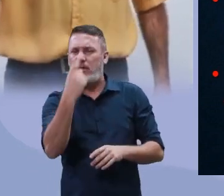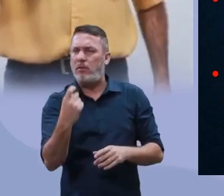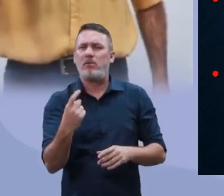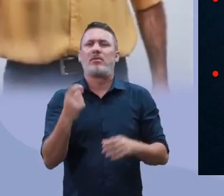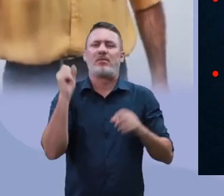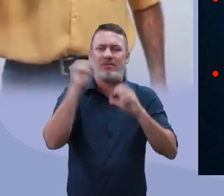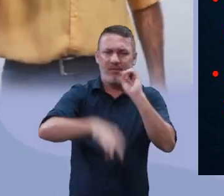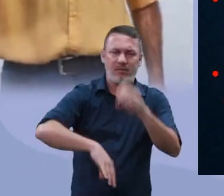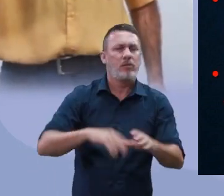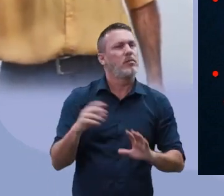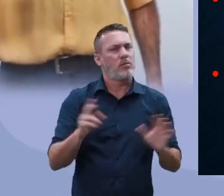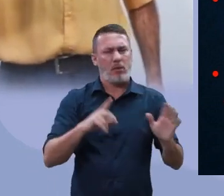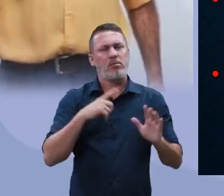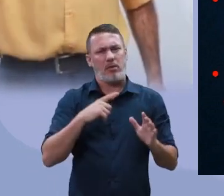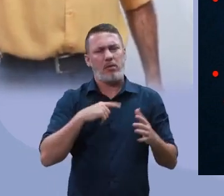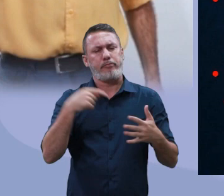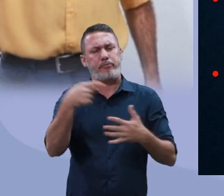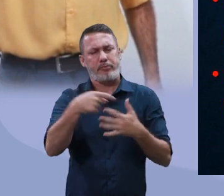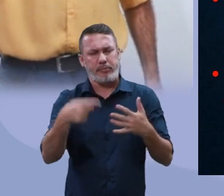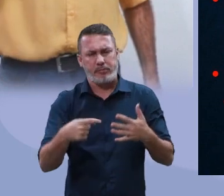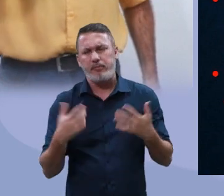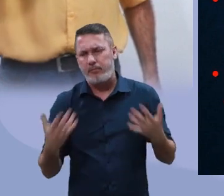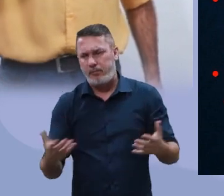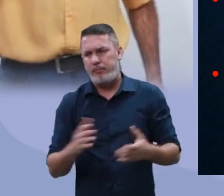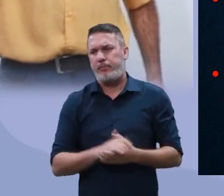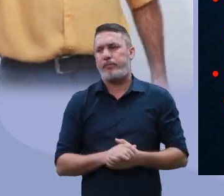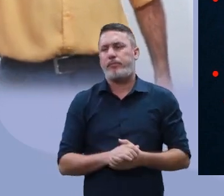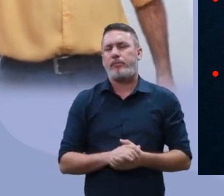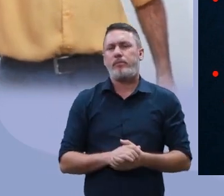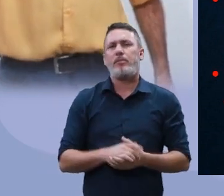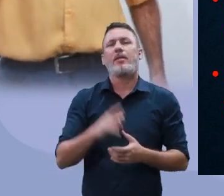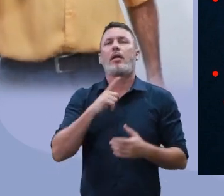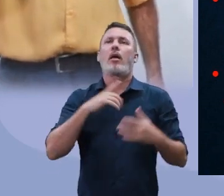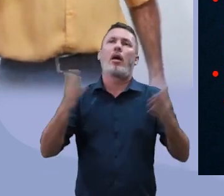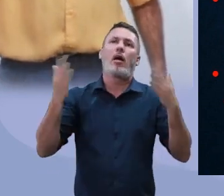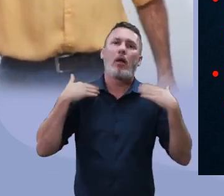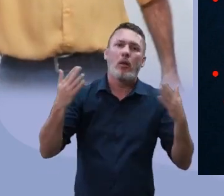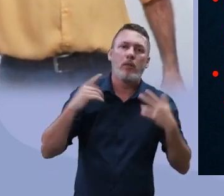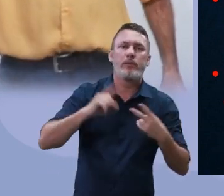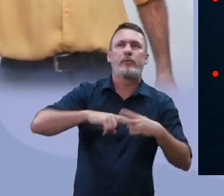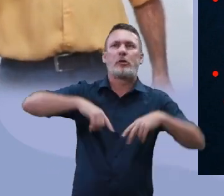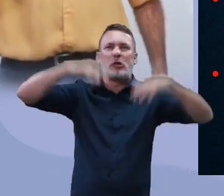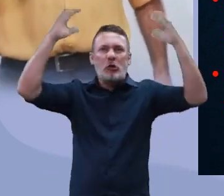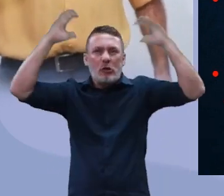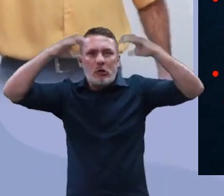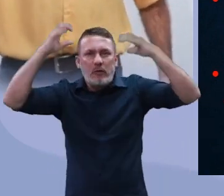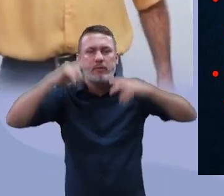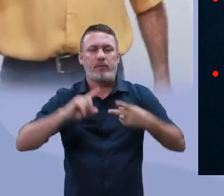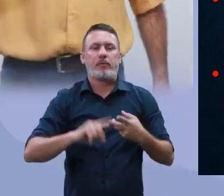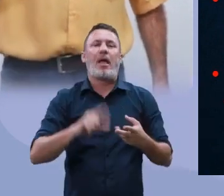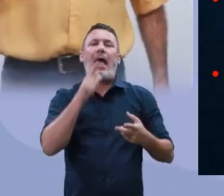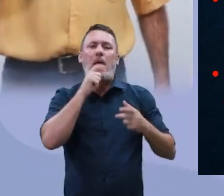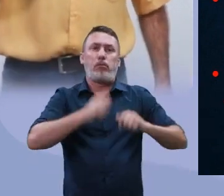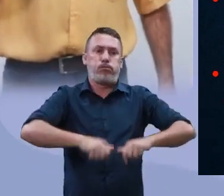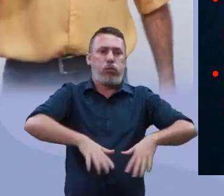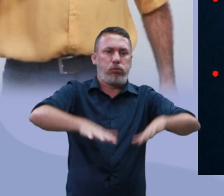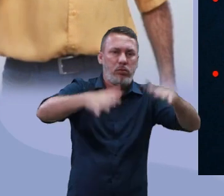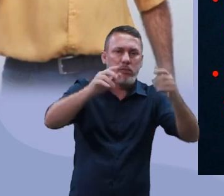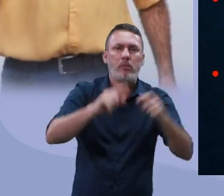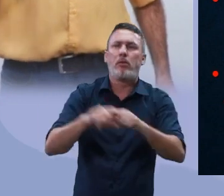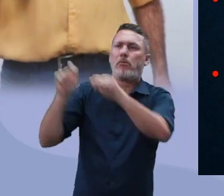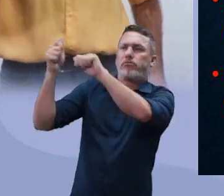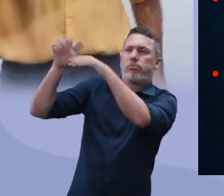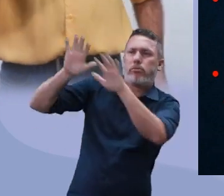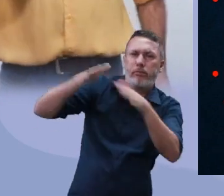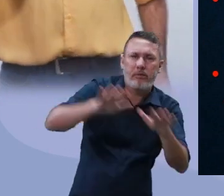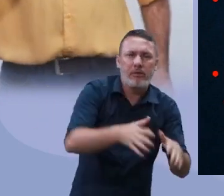outros problemas ambientais que são representativos. A inversão térmica, as ilhas de calor, as chuvas ácidas, enchentes e